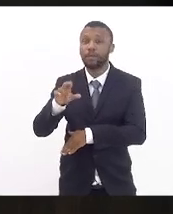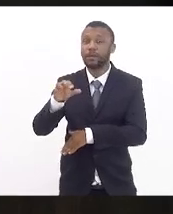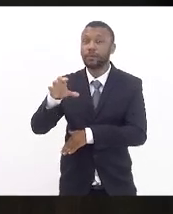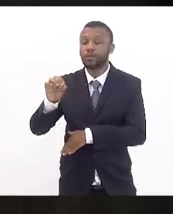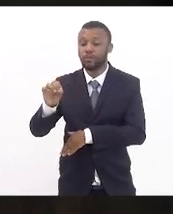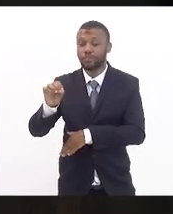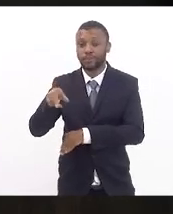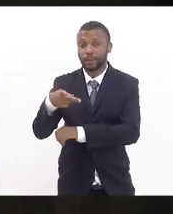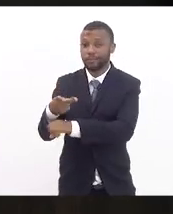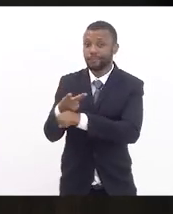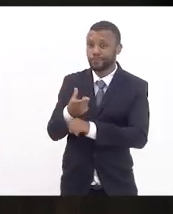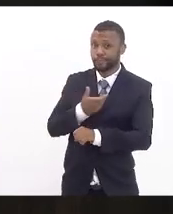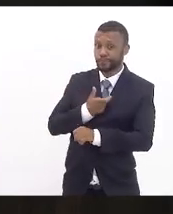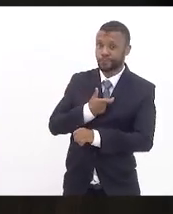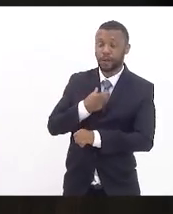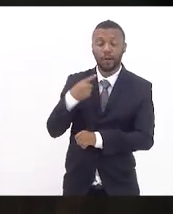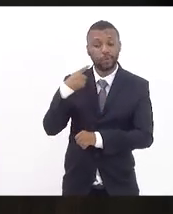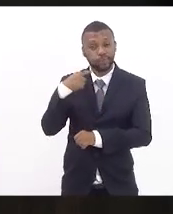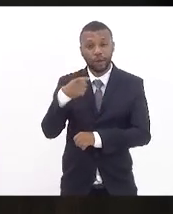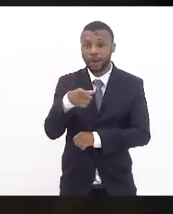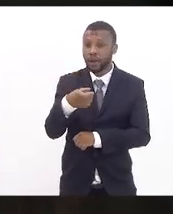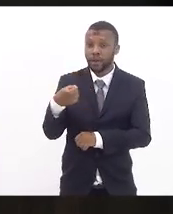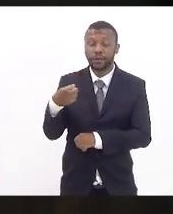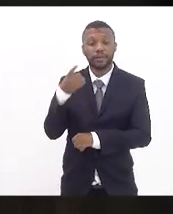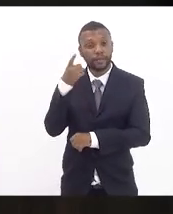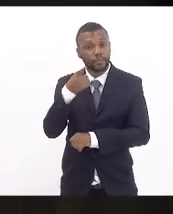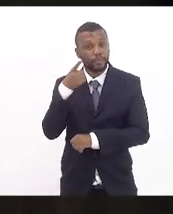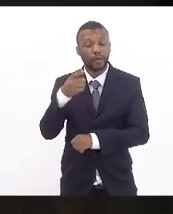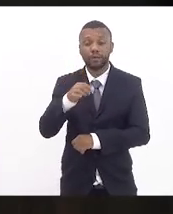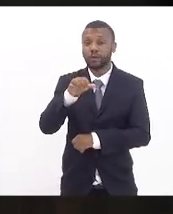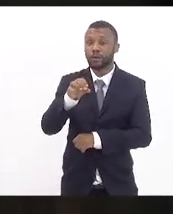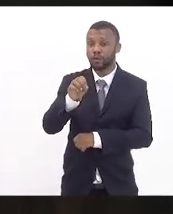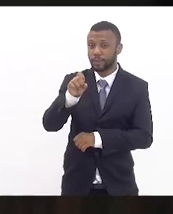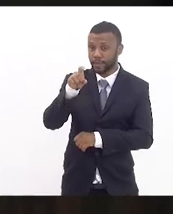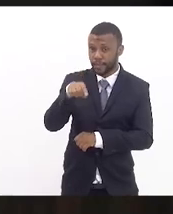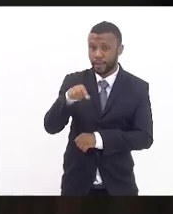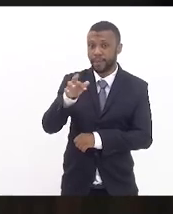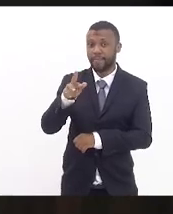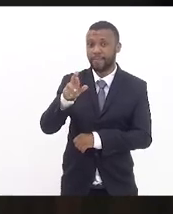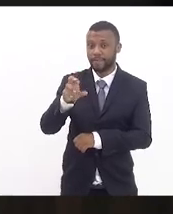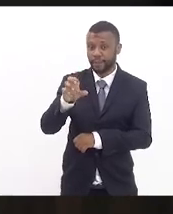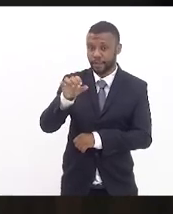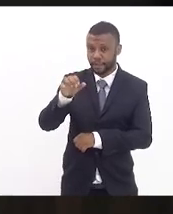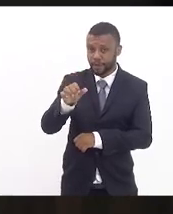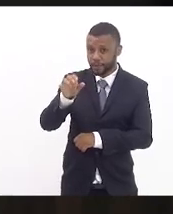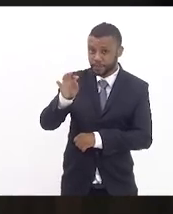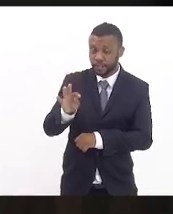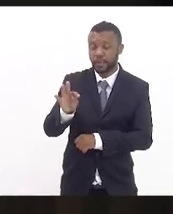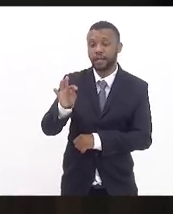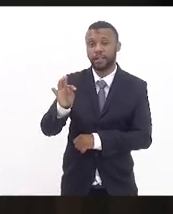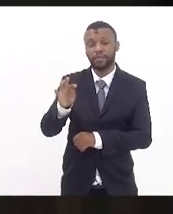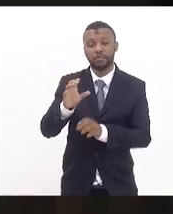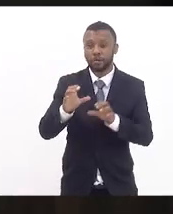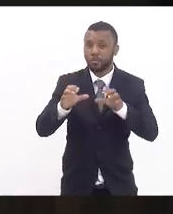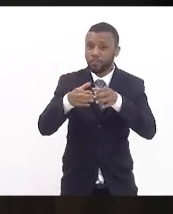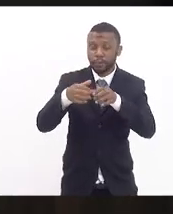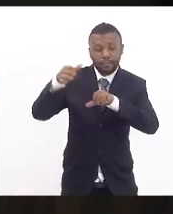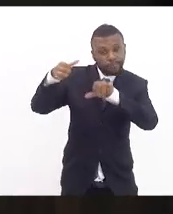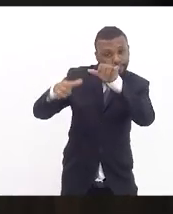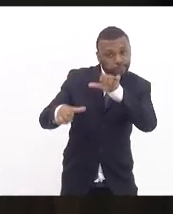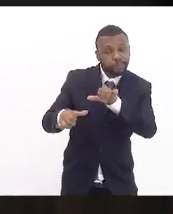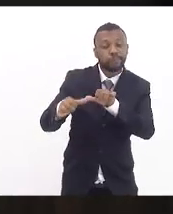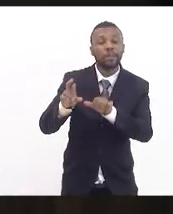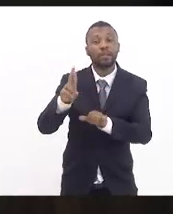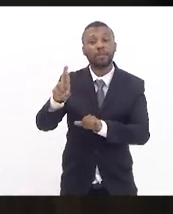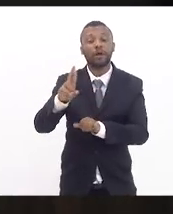diploma, ao advogado e ex-deputado federal José Frejá. Parecer da Comissão de Normas Internas e Proposições Externas, favorável, relator deputado Rodrigo